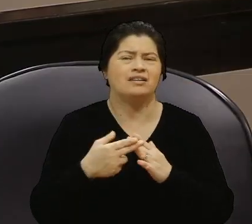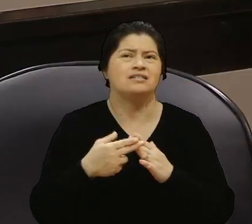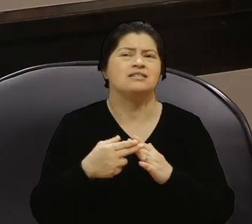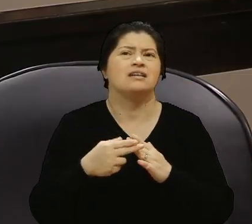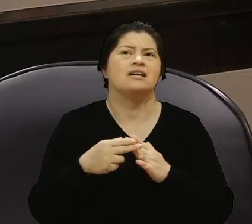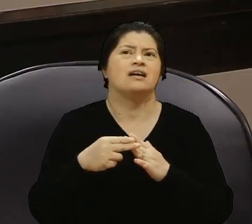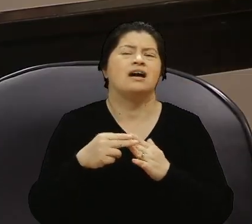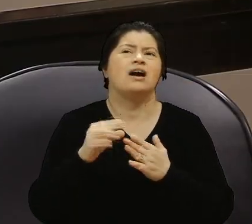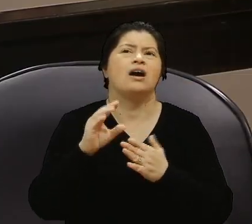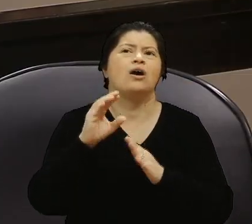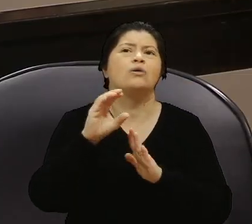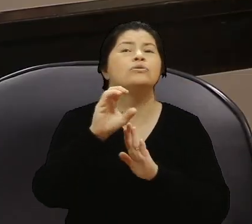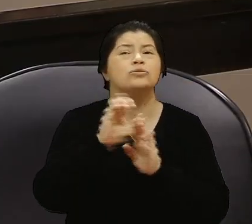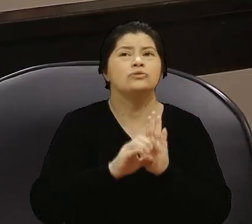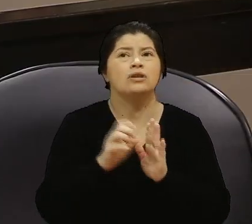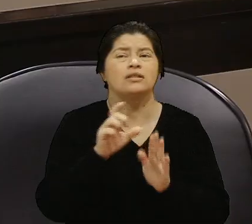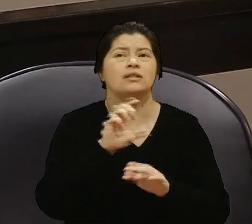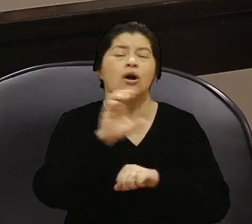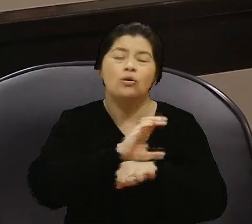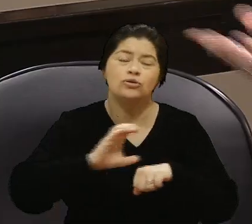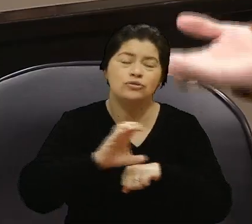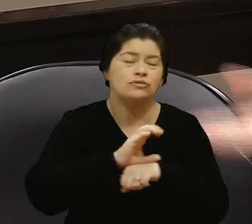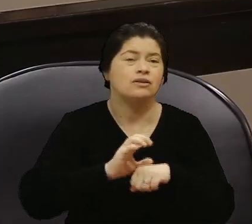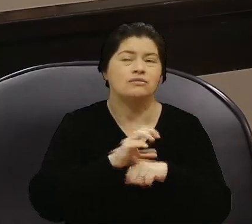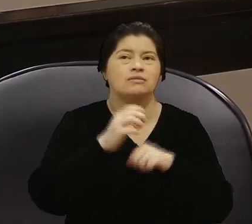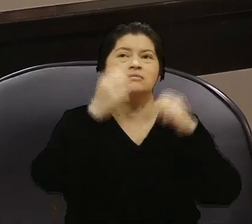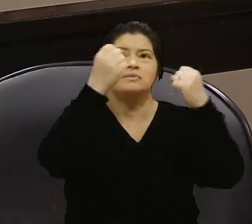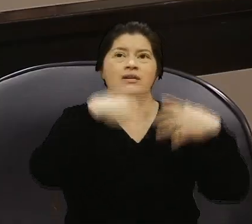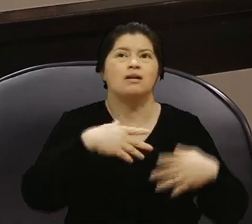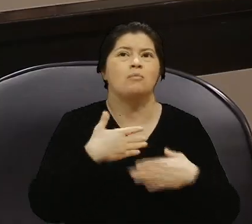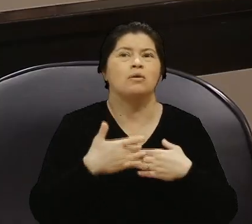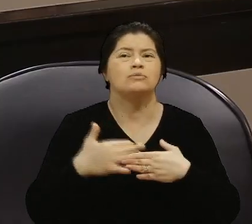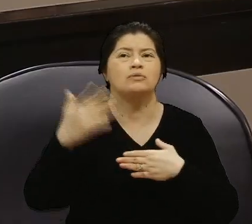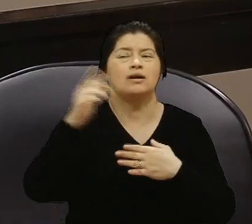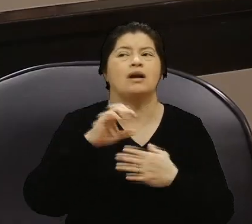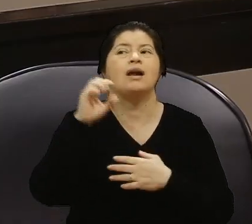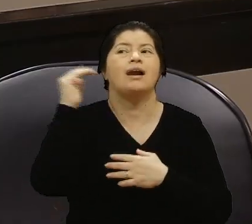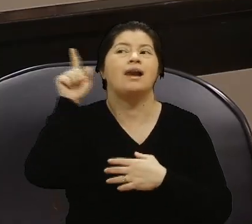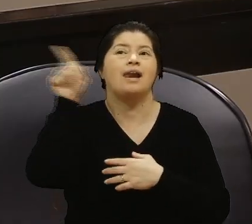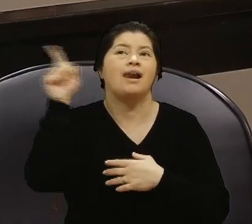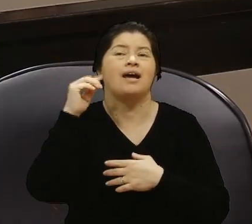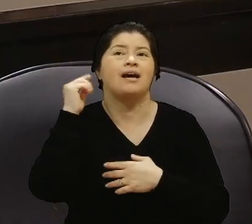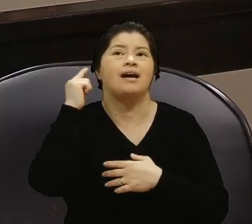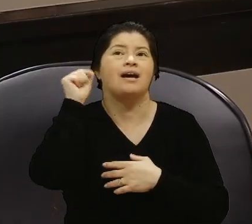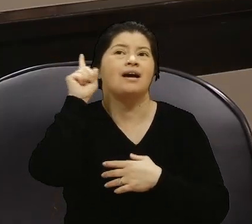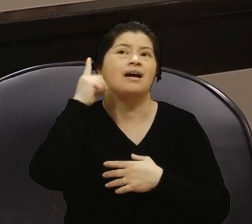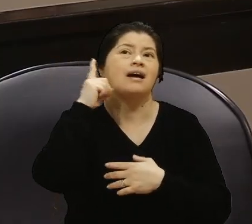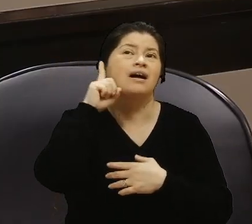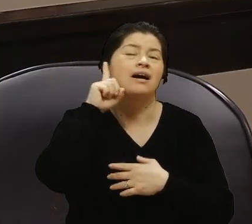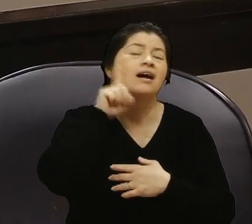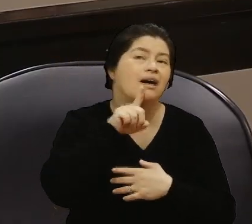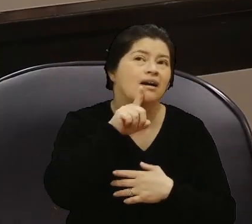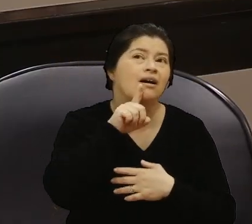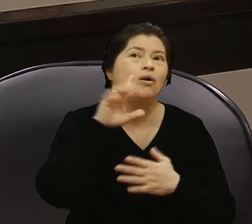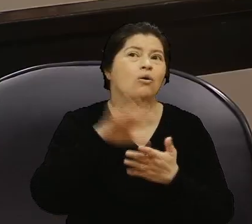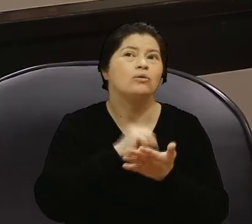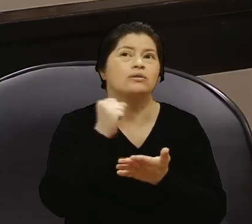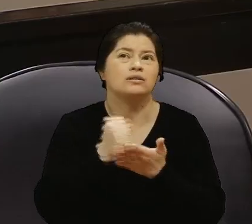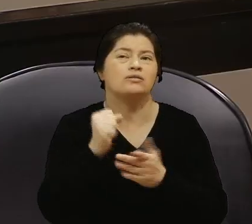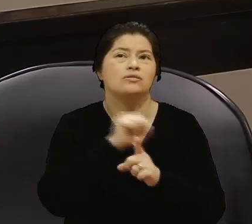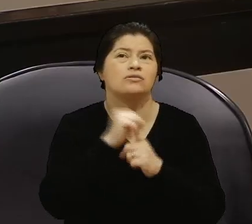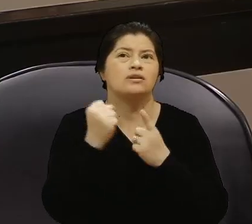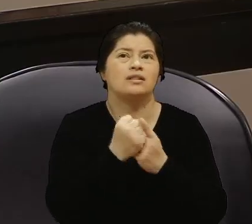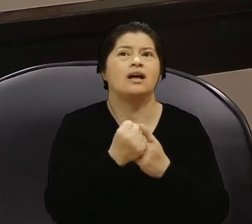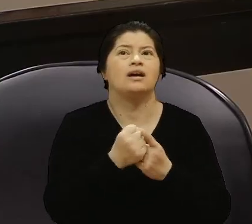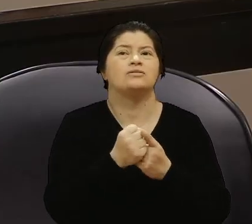tem e um contrato social não pode ser tão extenso. Por isso que nos Estados Unidos são 7 artigos, 27 emendas. Um contrato social de uma sociedade que